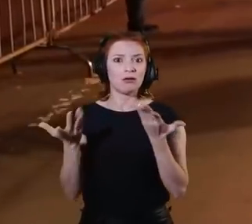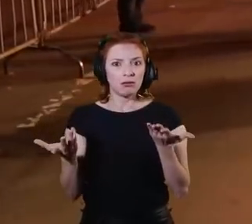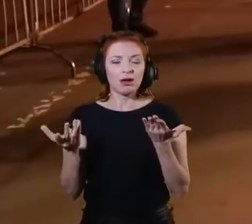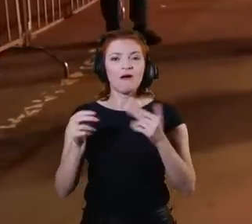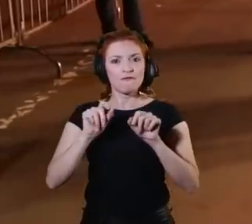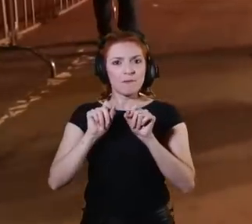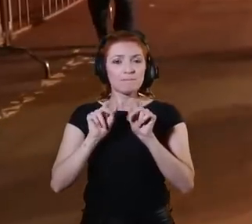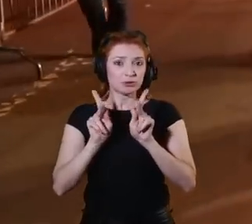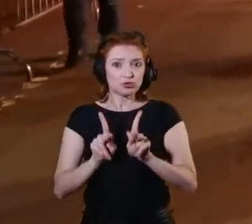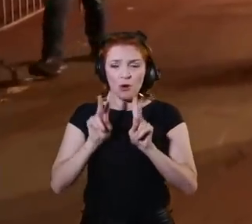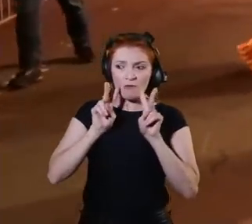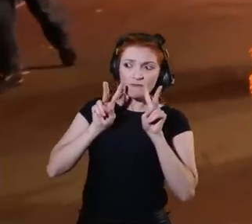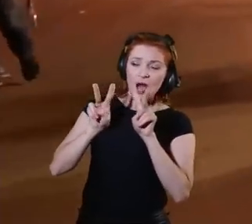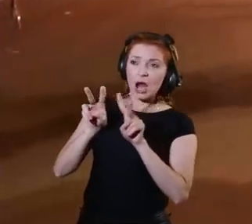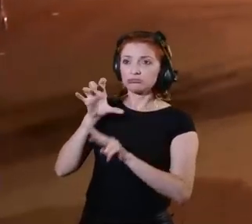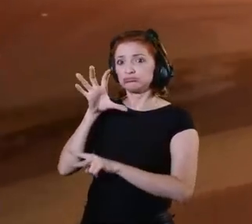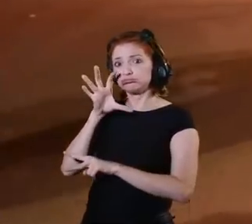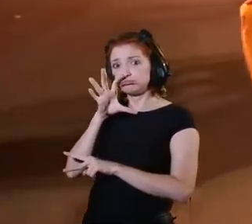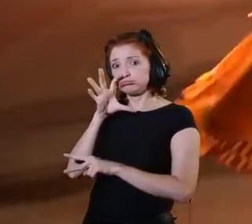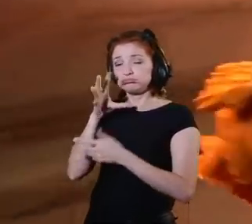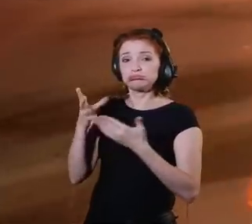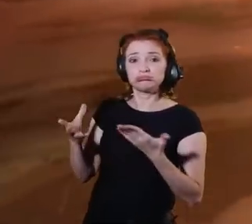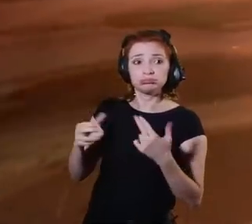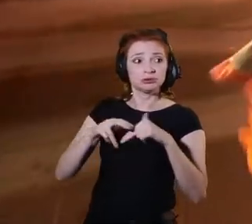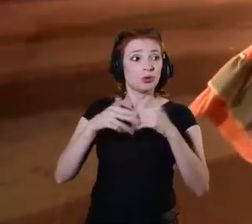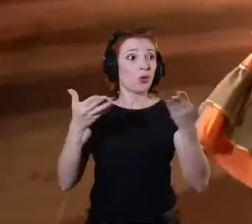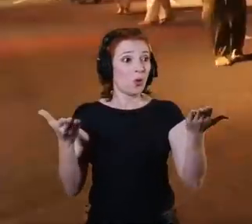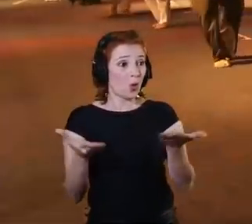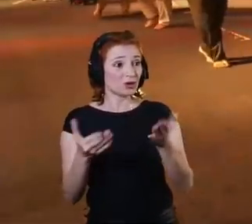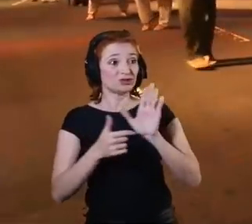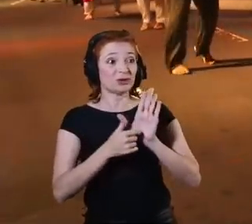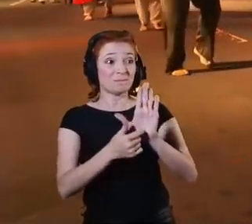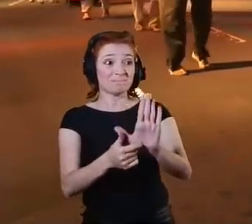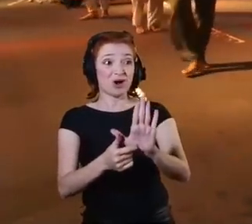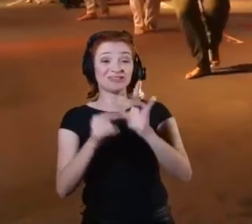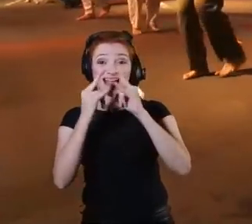para as pessoas. Então, trazer o circo aqui presente é uma